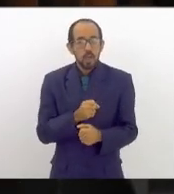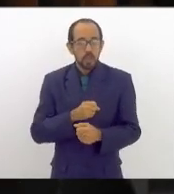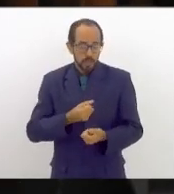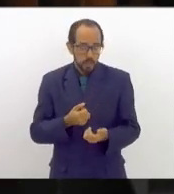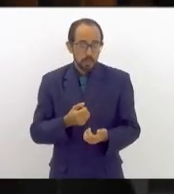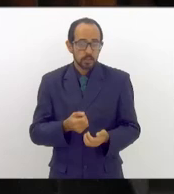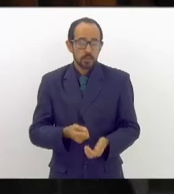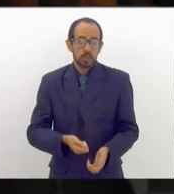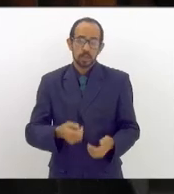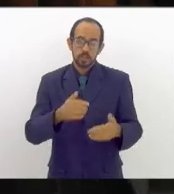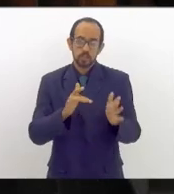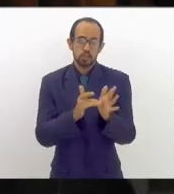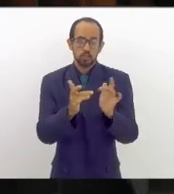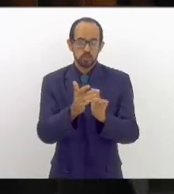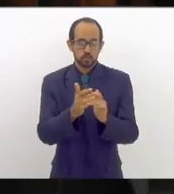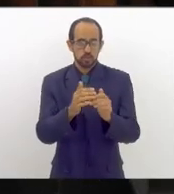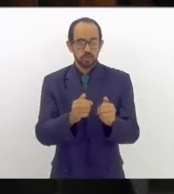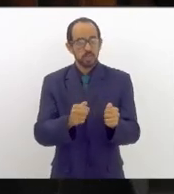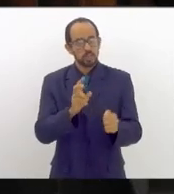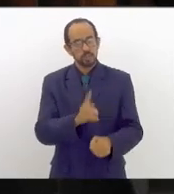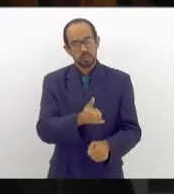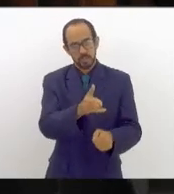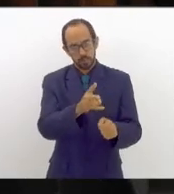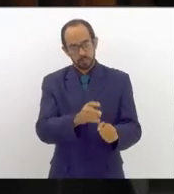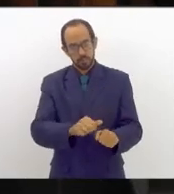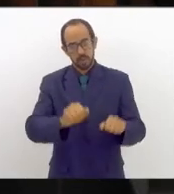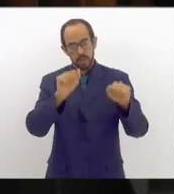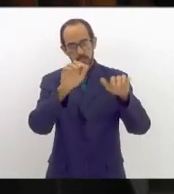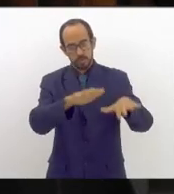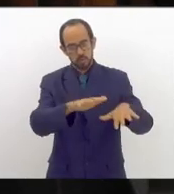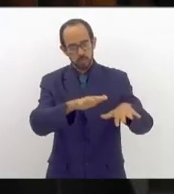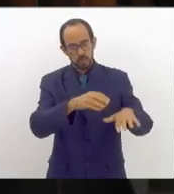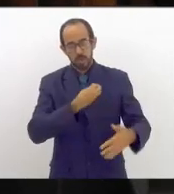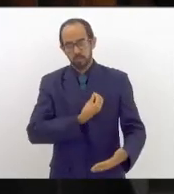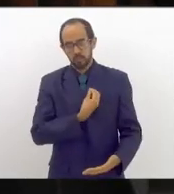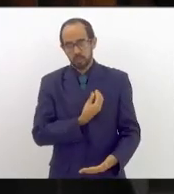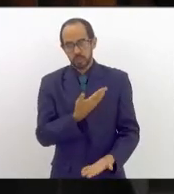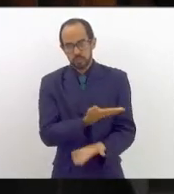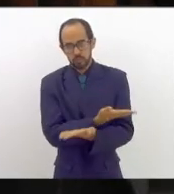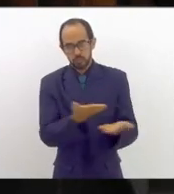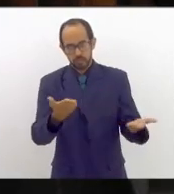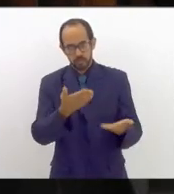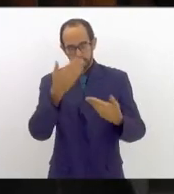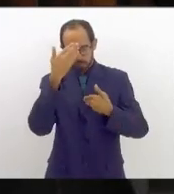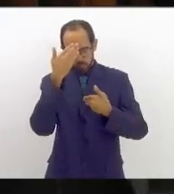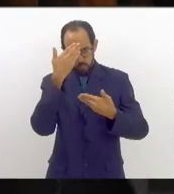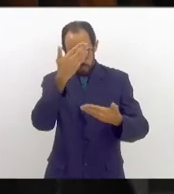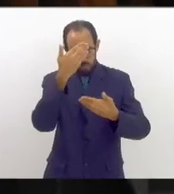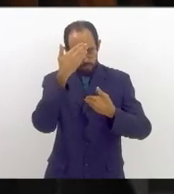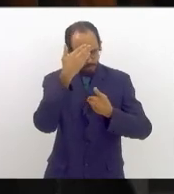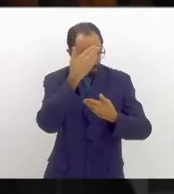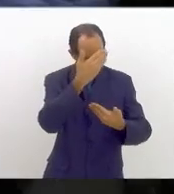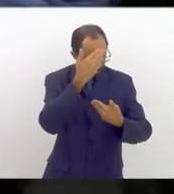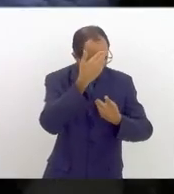na vida de vocês e no coração de vocês obrigado obrigado e muito obrigado a todos